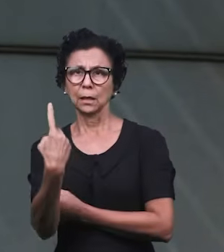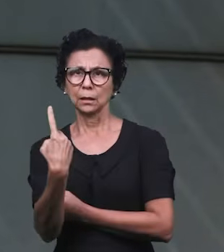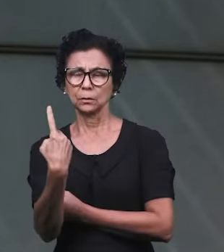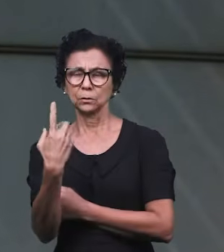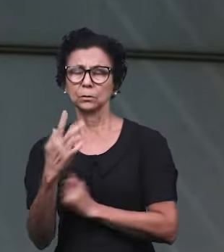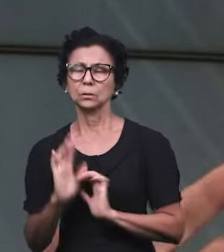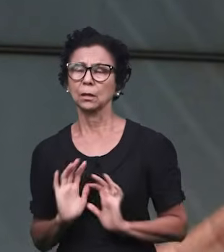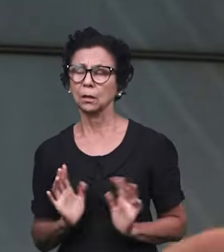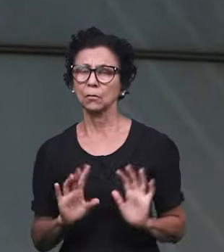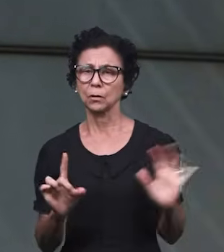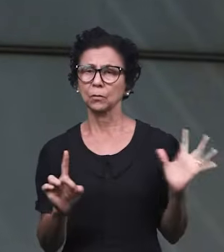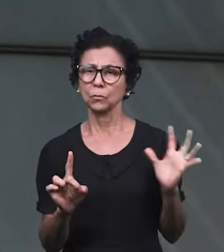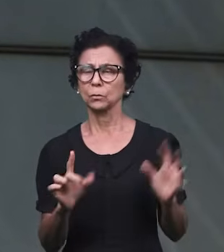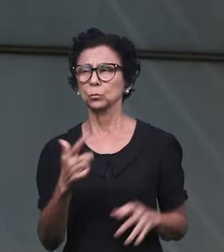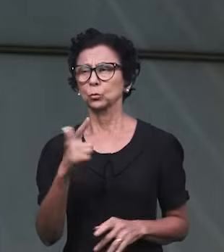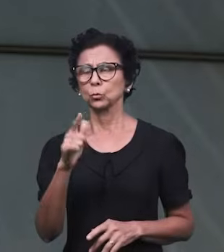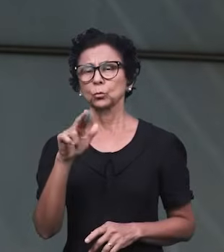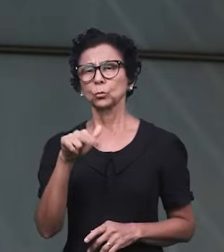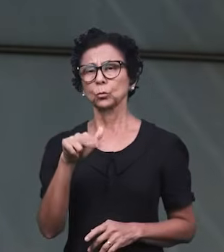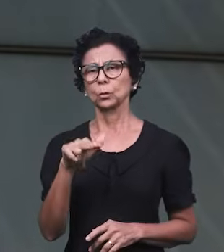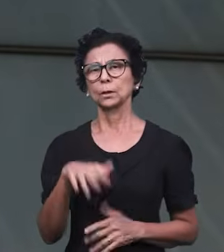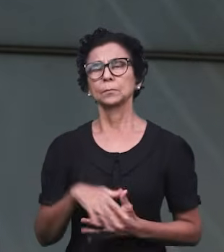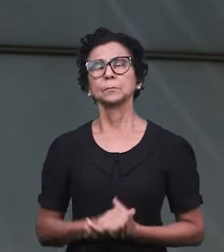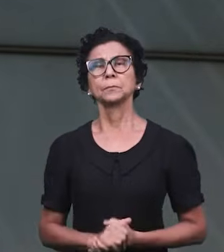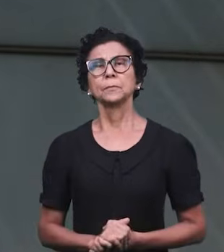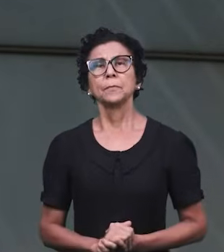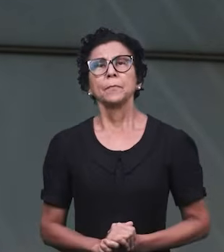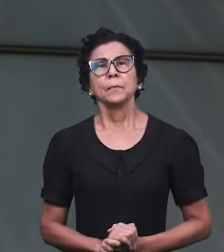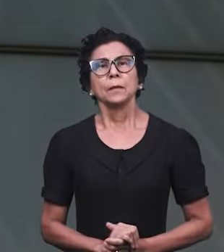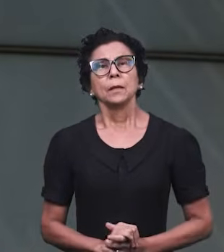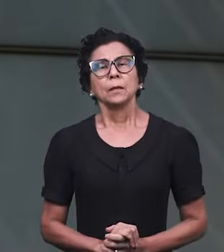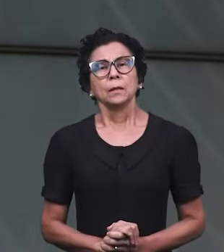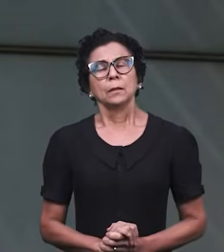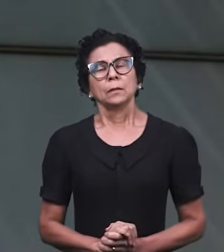dele. Inclusive, pastor Fábio, companheiros aqui da mesa,